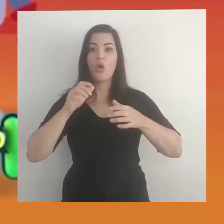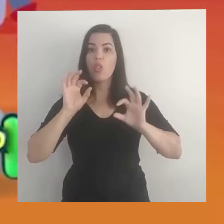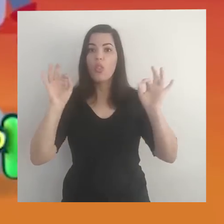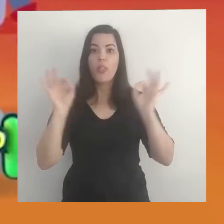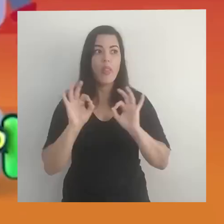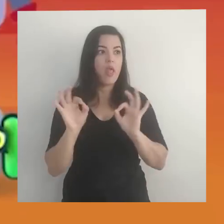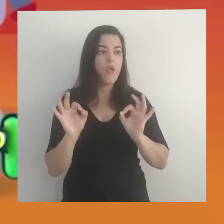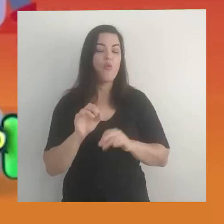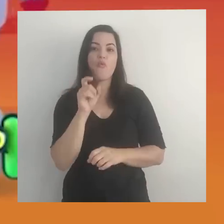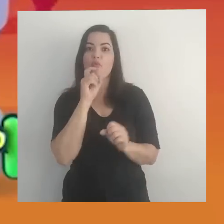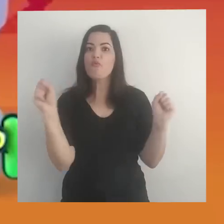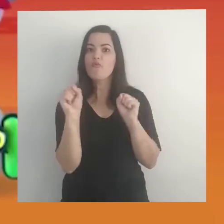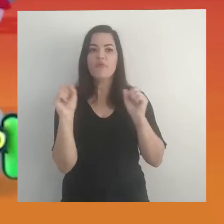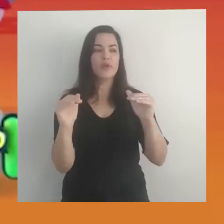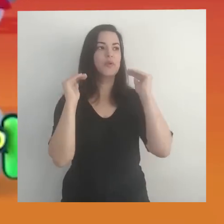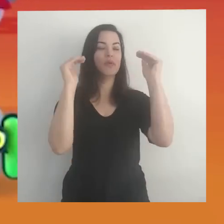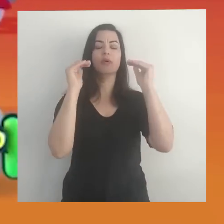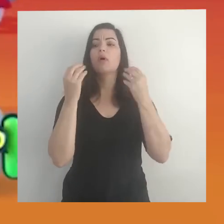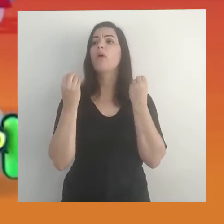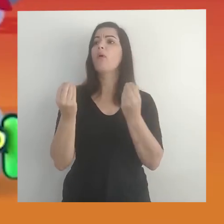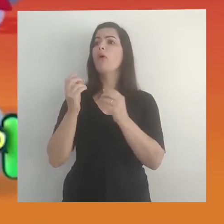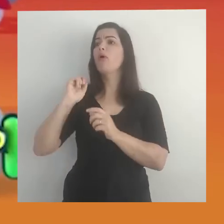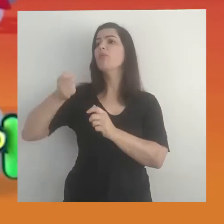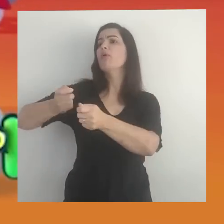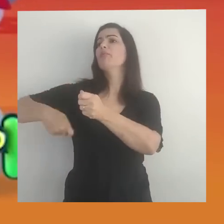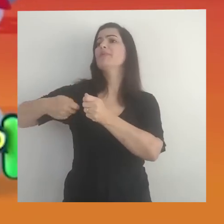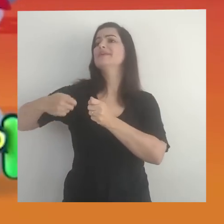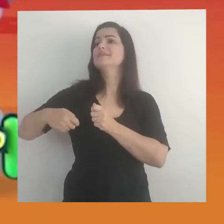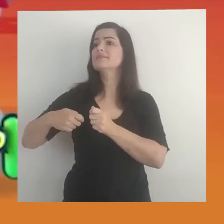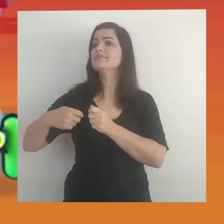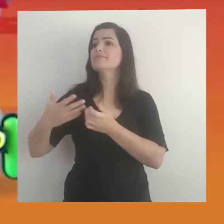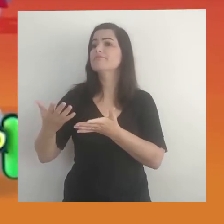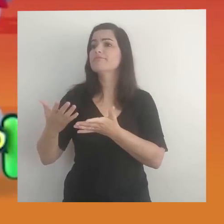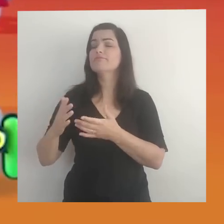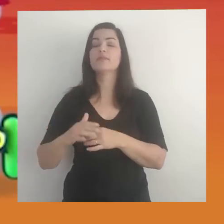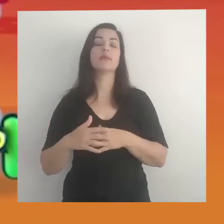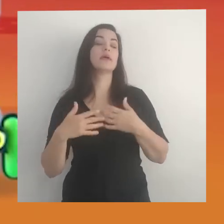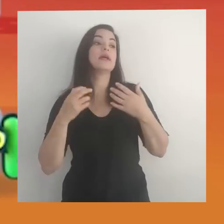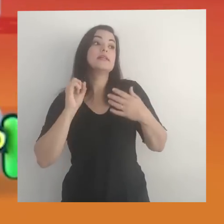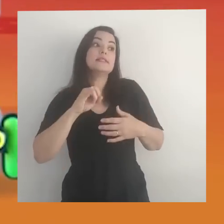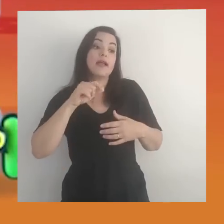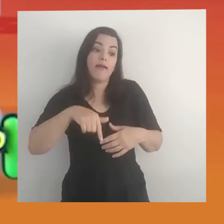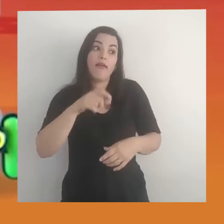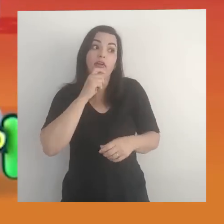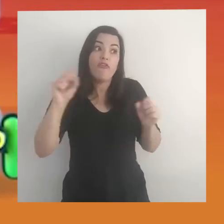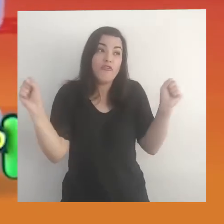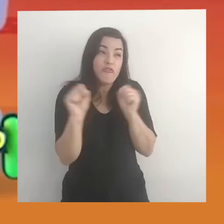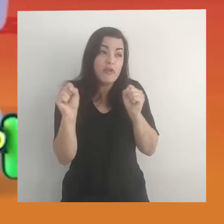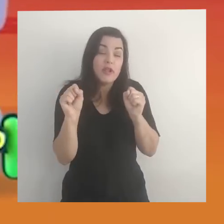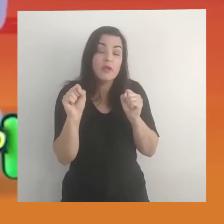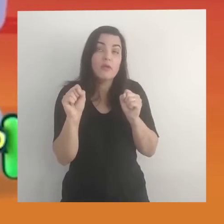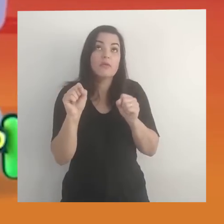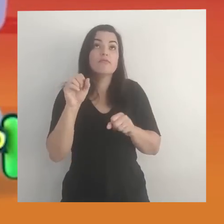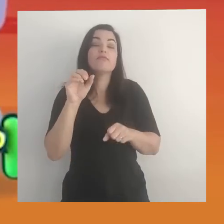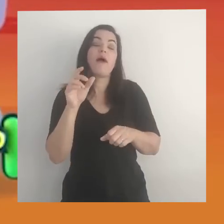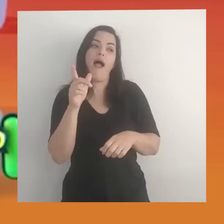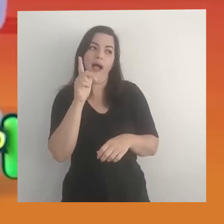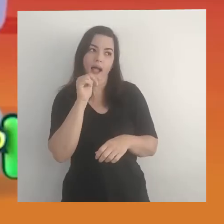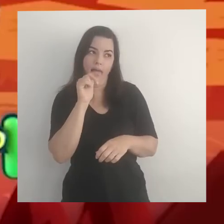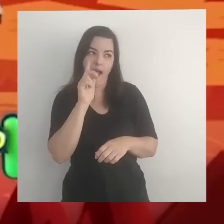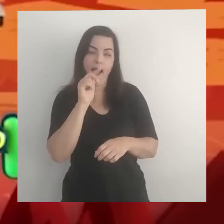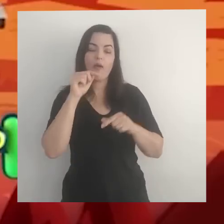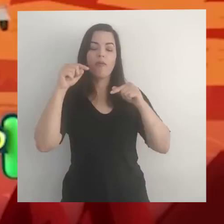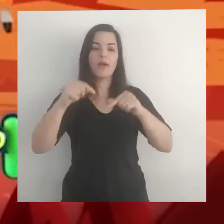vai pescar com esse frio? Ô, Júpiter, se aqui é tão frio, a água deve estar congelada, como os lagos no